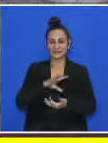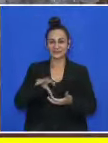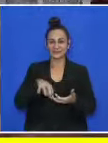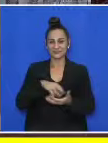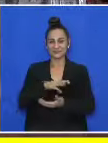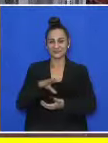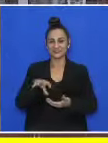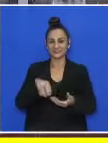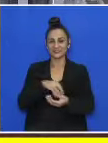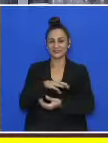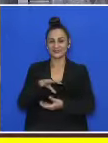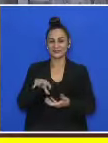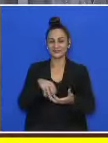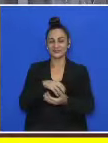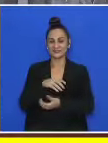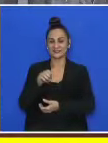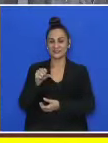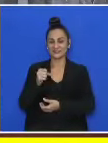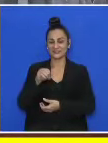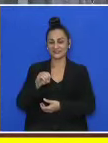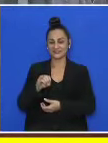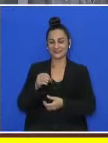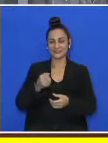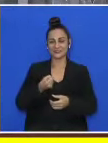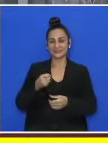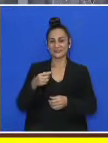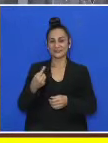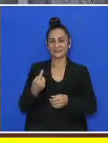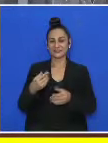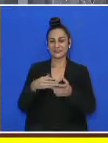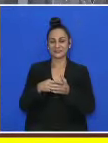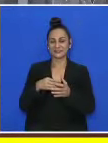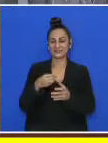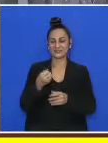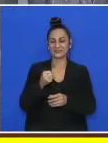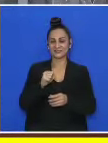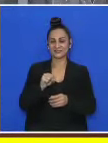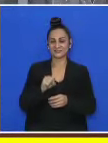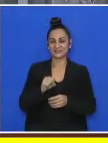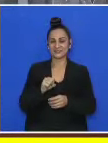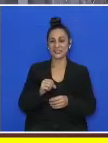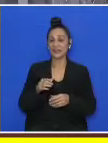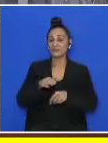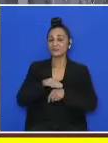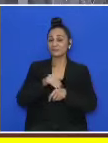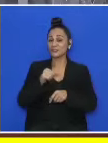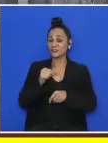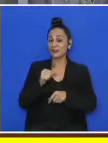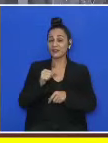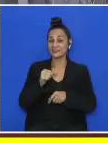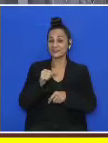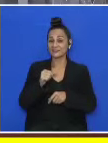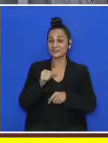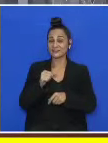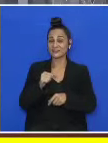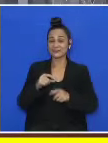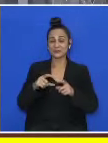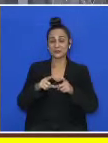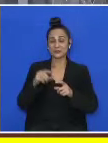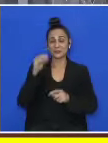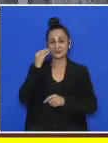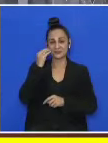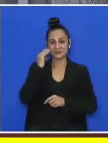Globo carregado, embaralhando 80 bolas numeradas de 01 a 80. Vamos chamar o primeiro número.